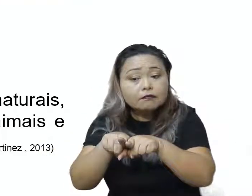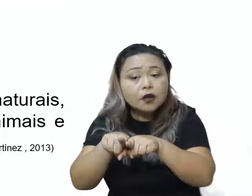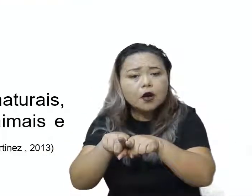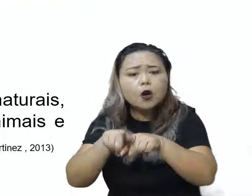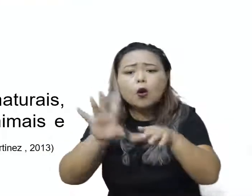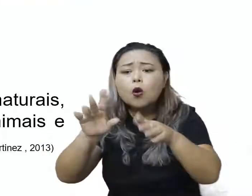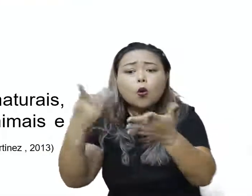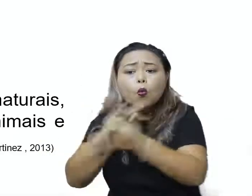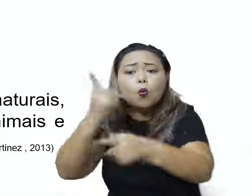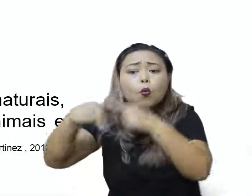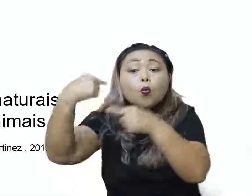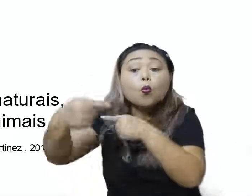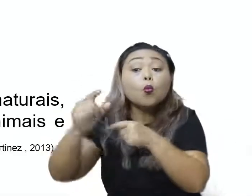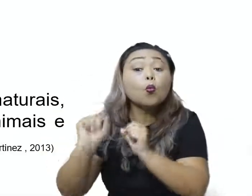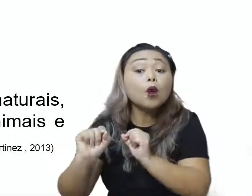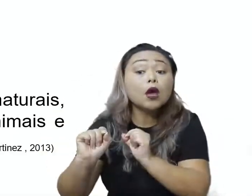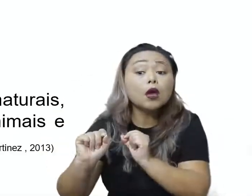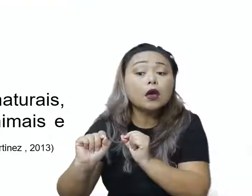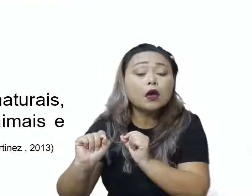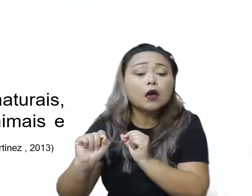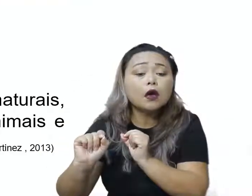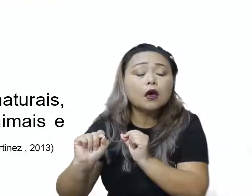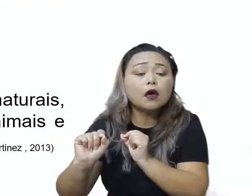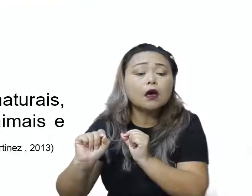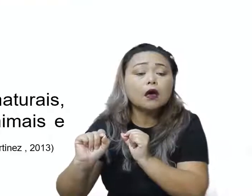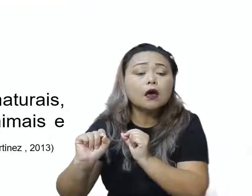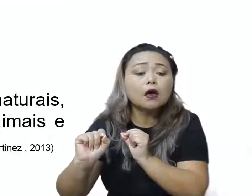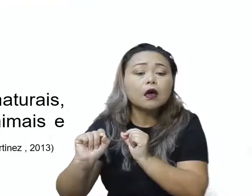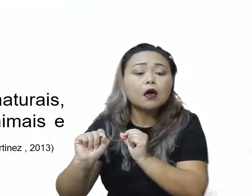Quais são as consequências disso?